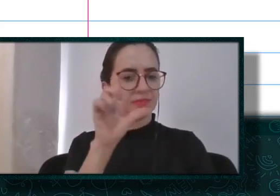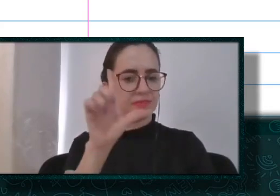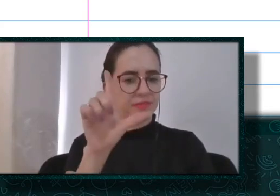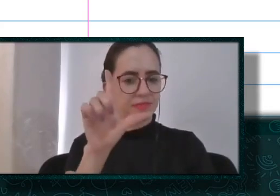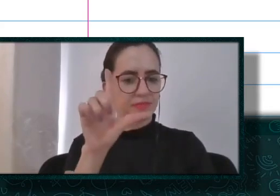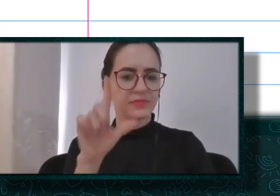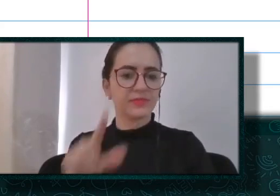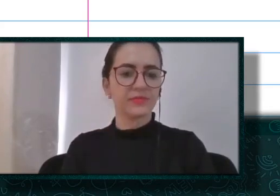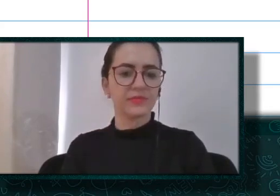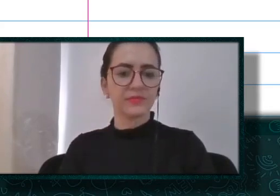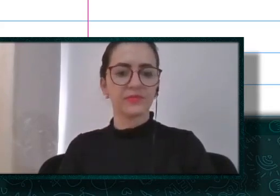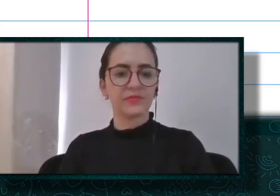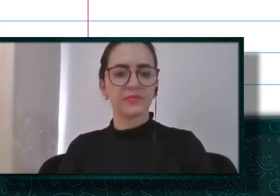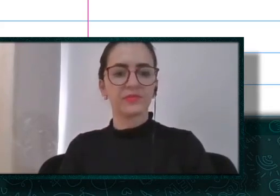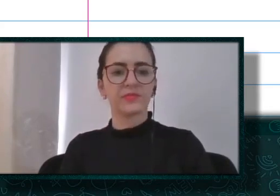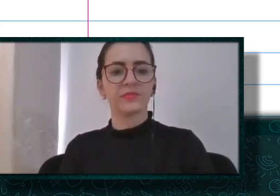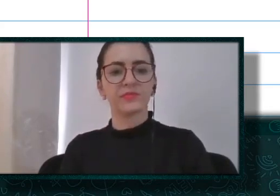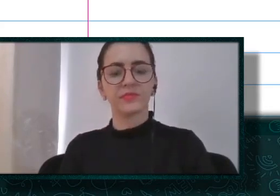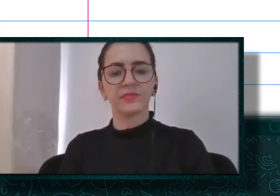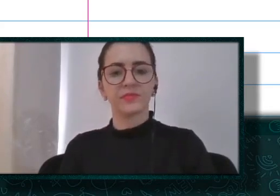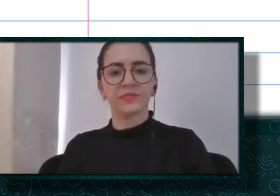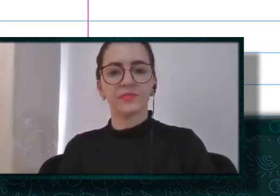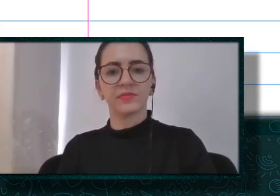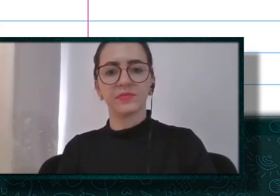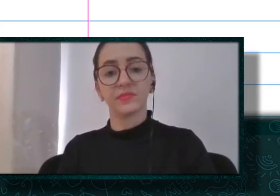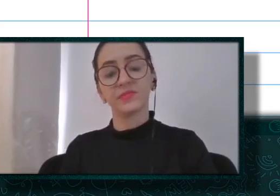litros. Aí eu tenho uma solução B.